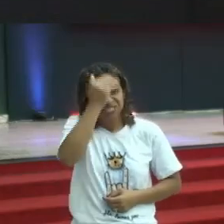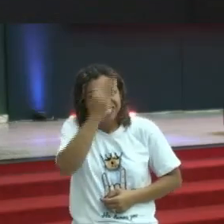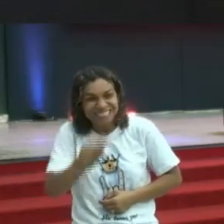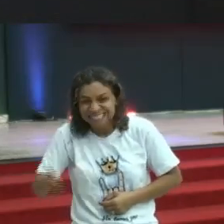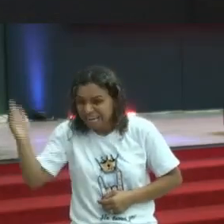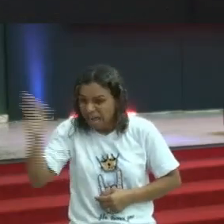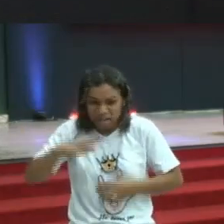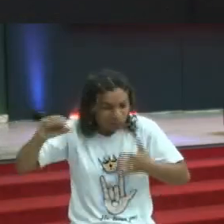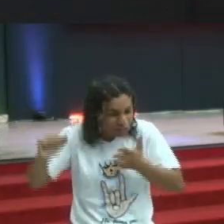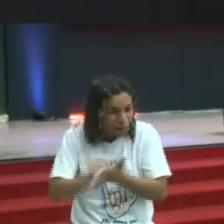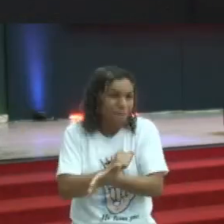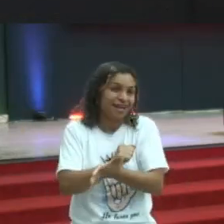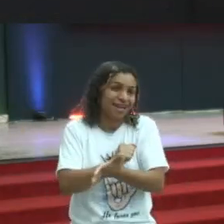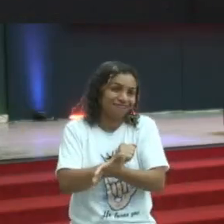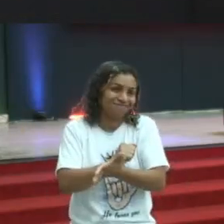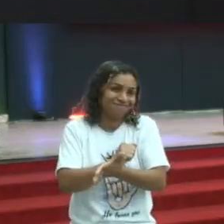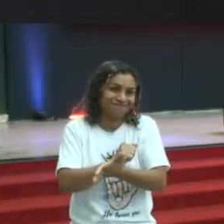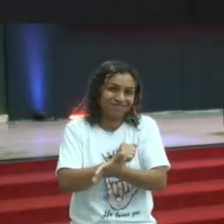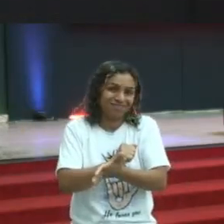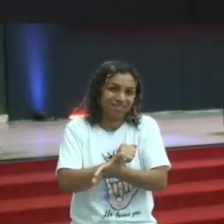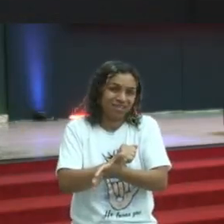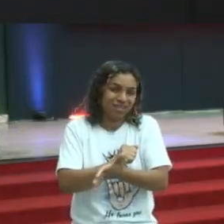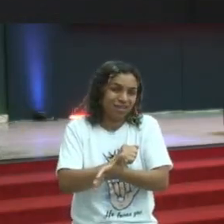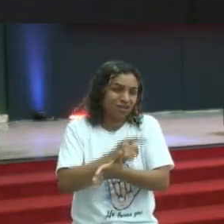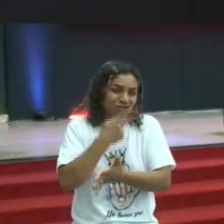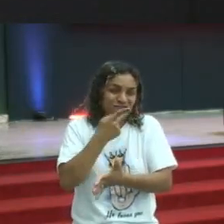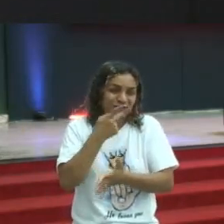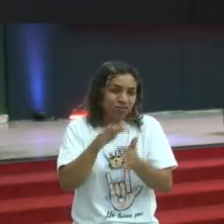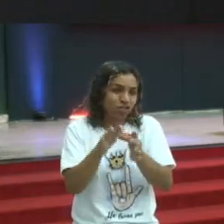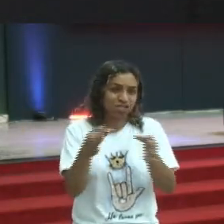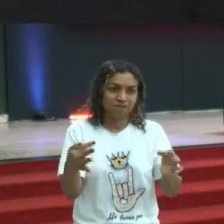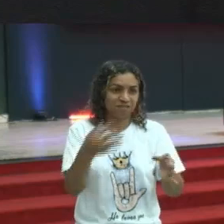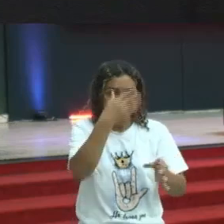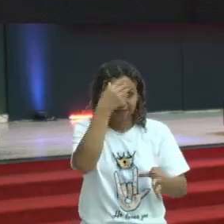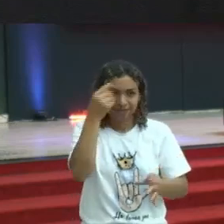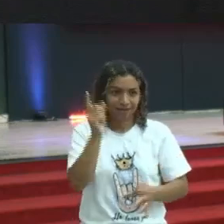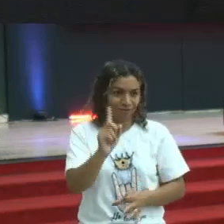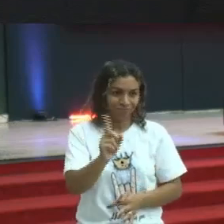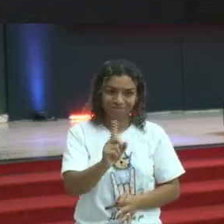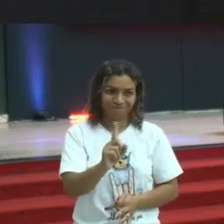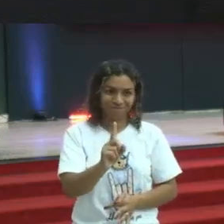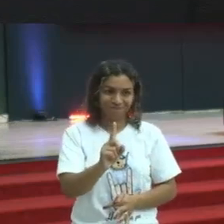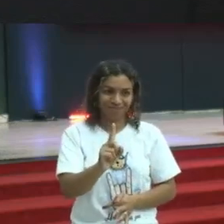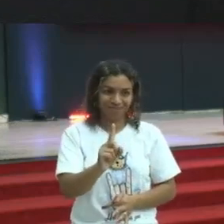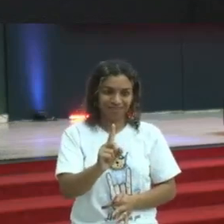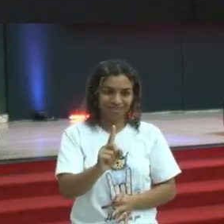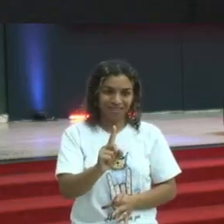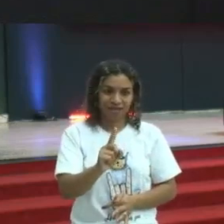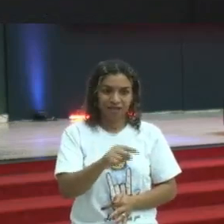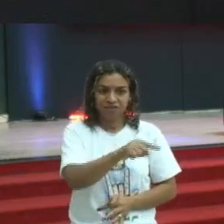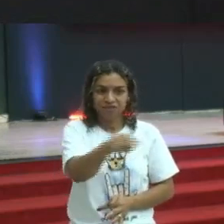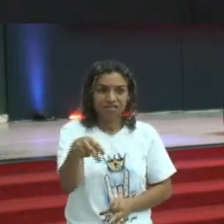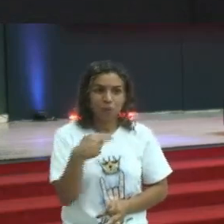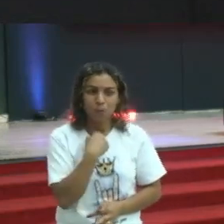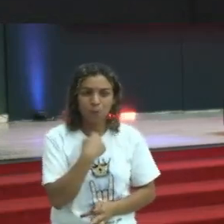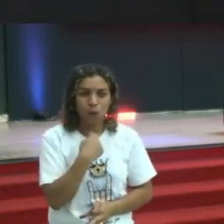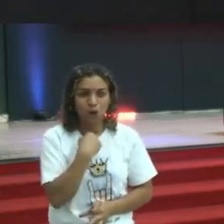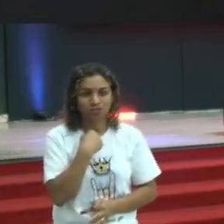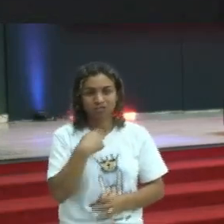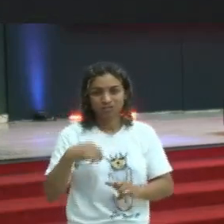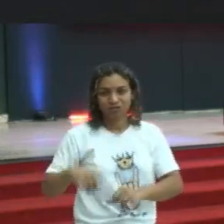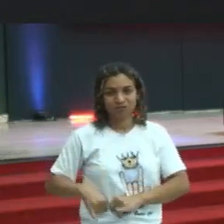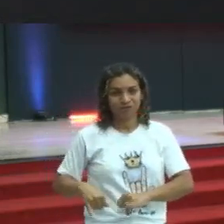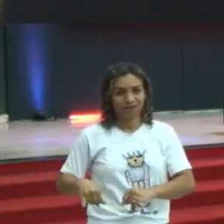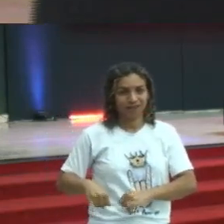cancelar, não estamos falando de simplesmente esquecer os fatos, até porque você não pode sofrer